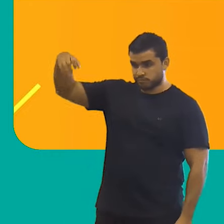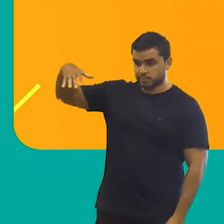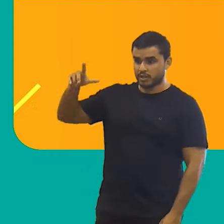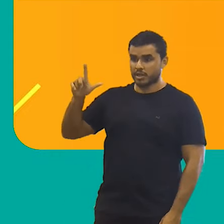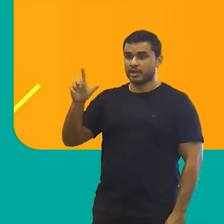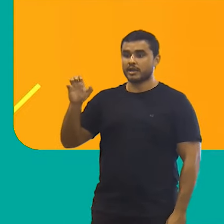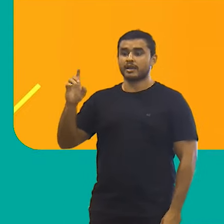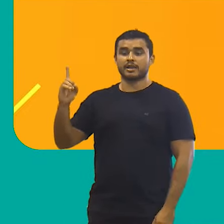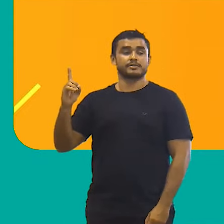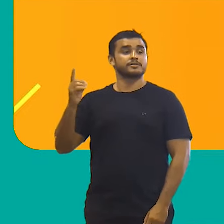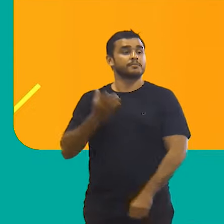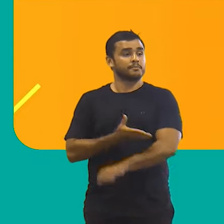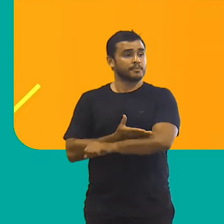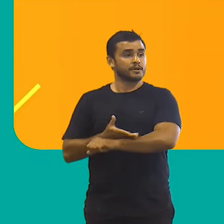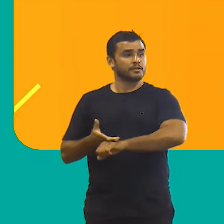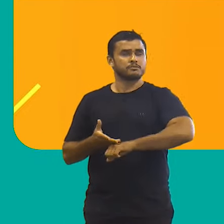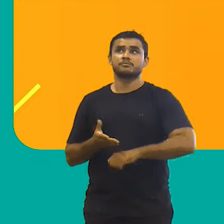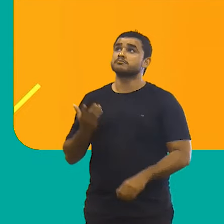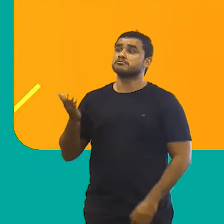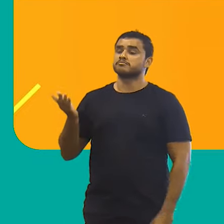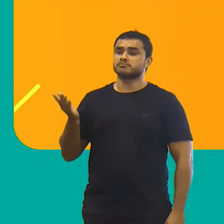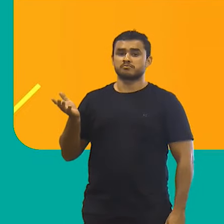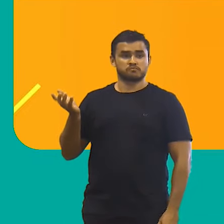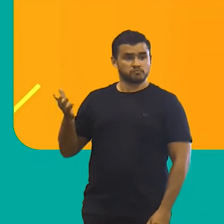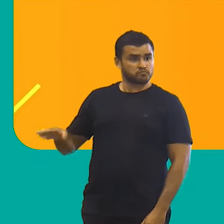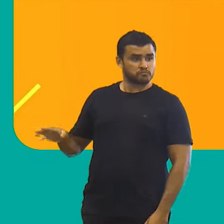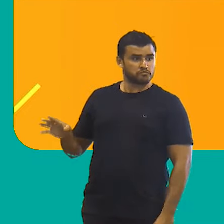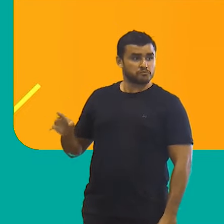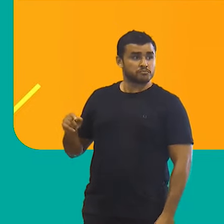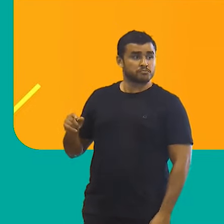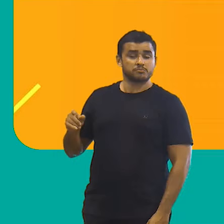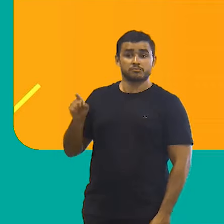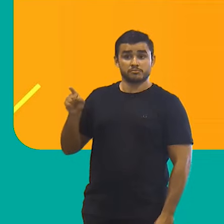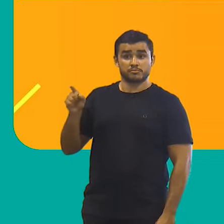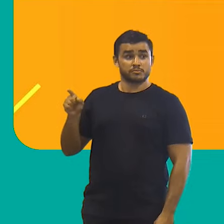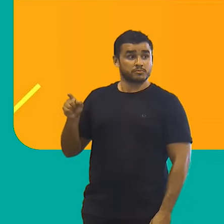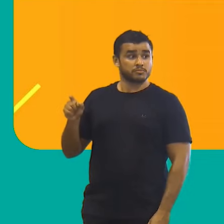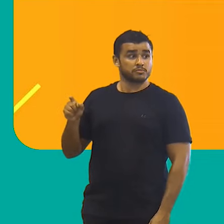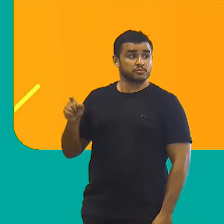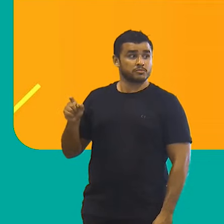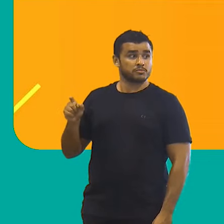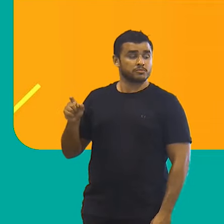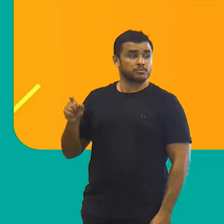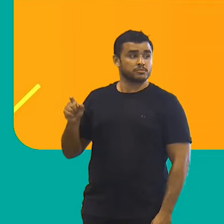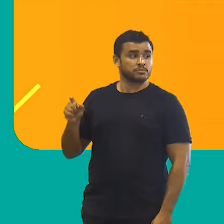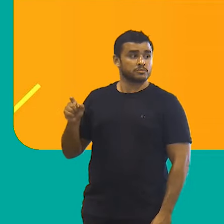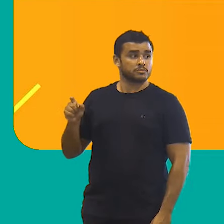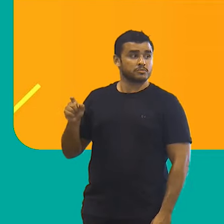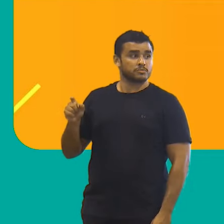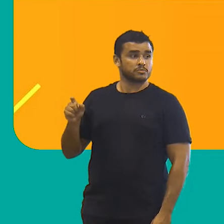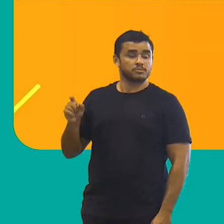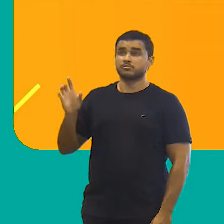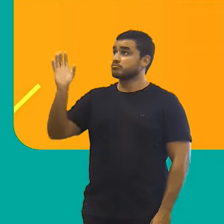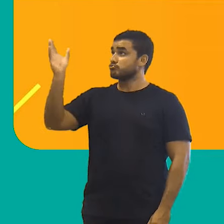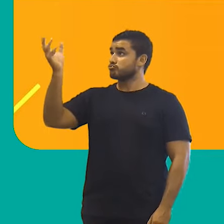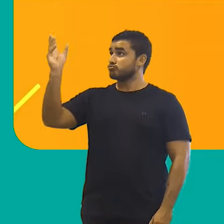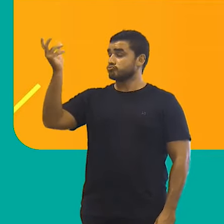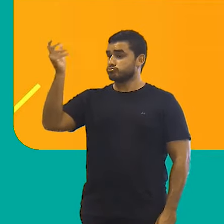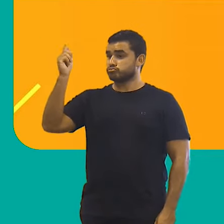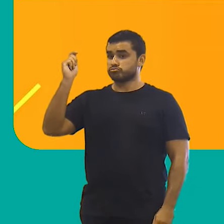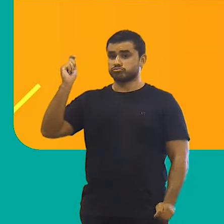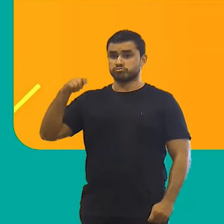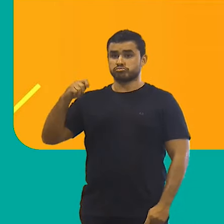fala, não quero mais essa lâmpada aqui. A lâmpada está ligada, você mete a mão lá, pega nela, tira e